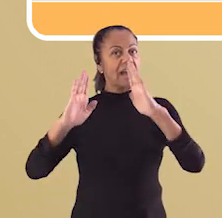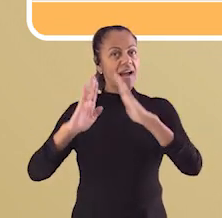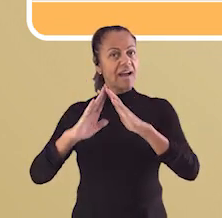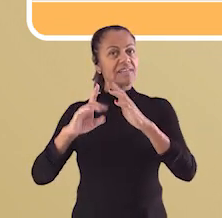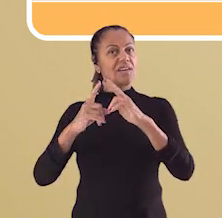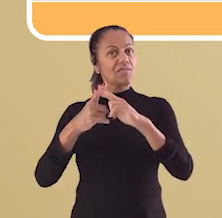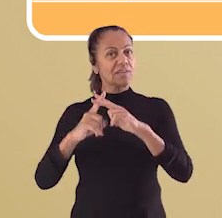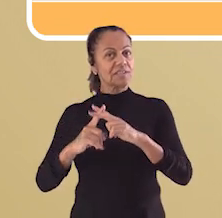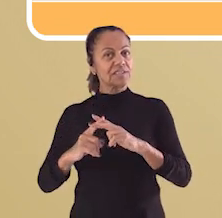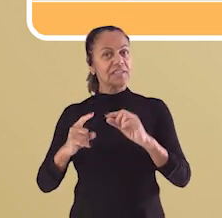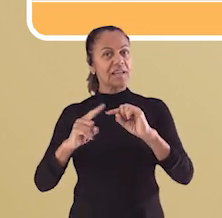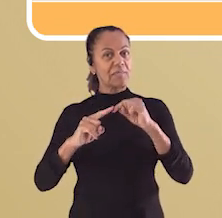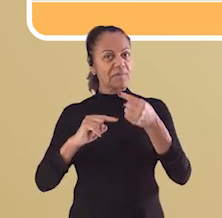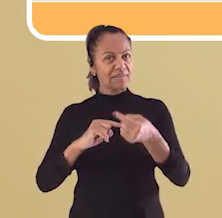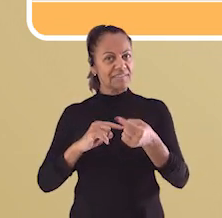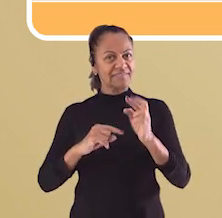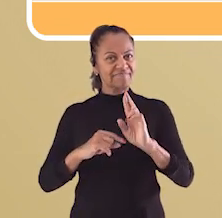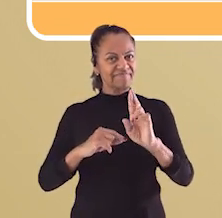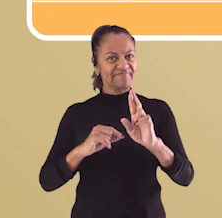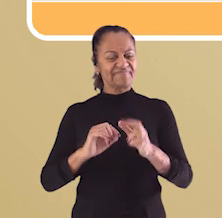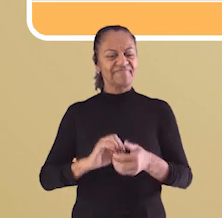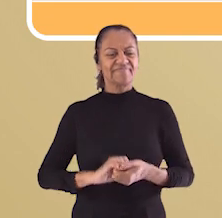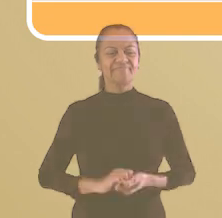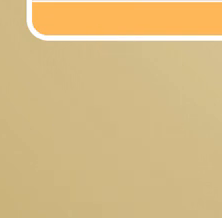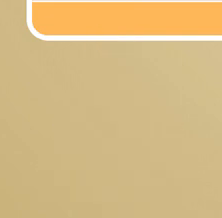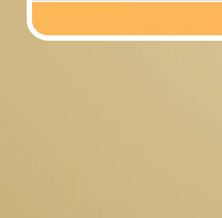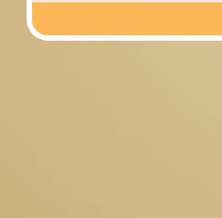corrigir em casa, tá? E aí a gente vai seguir.